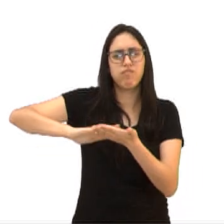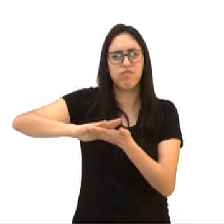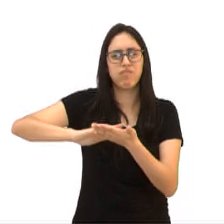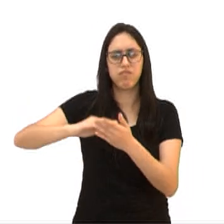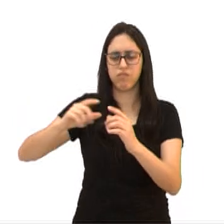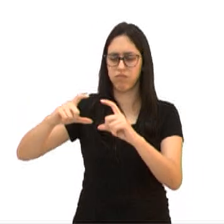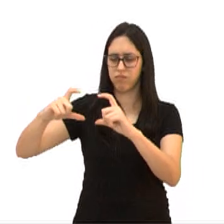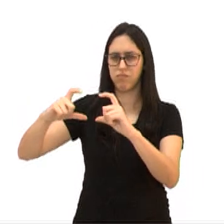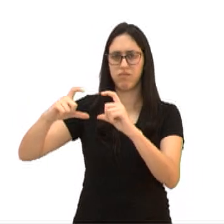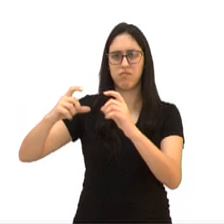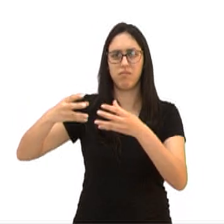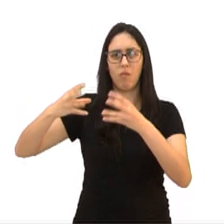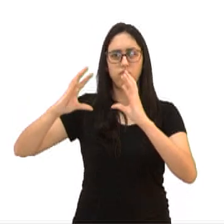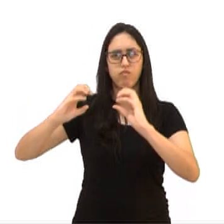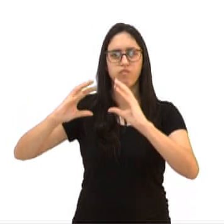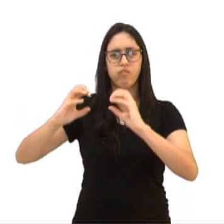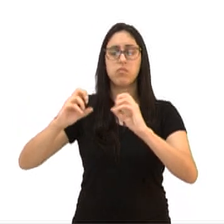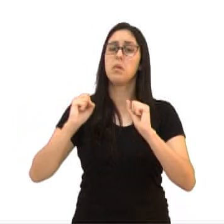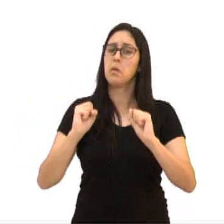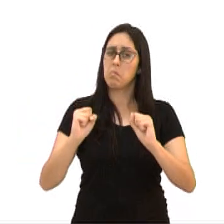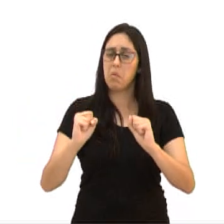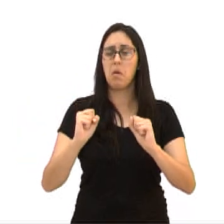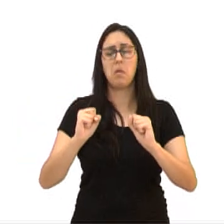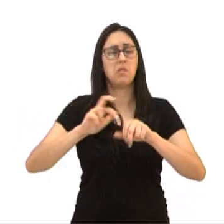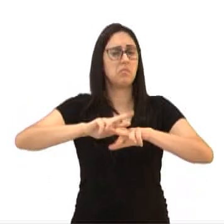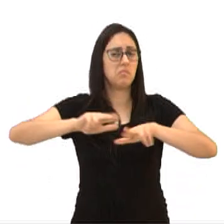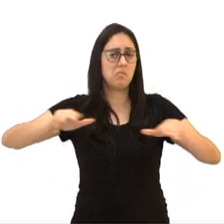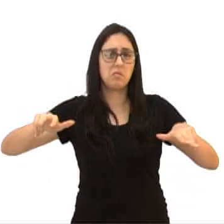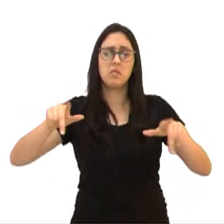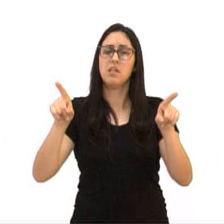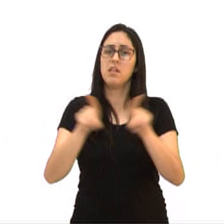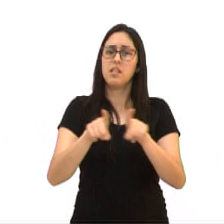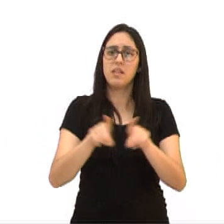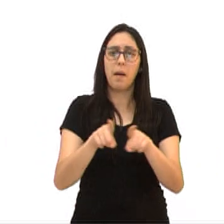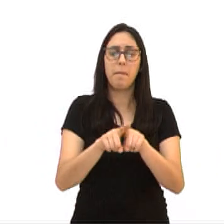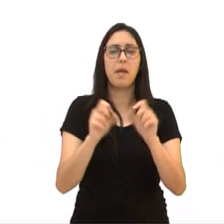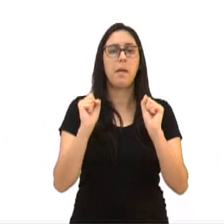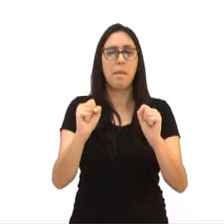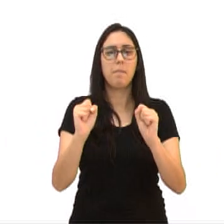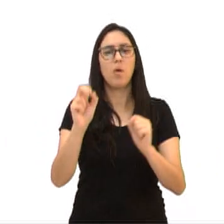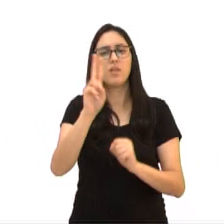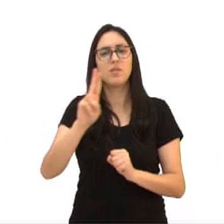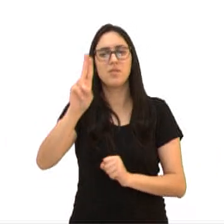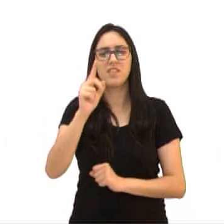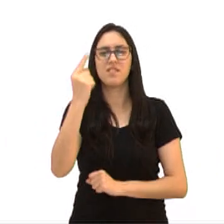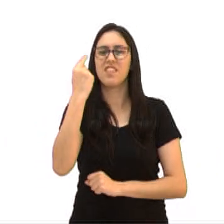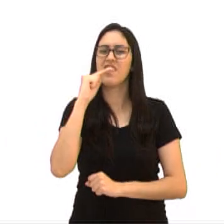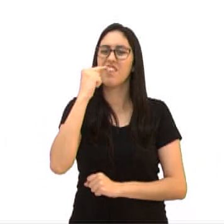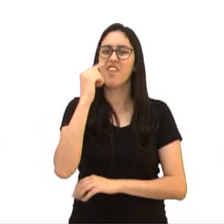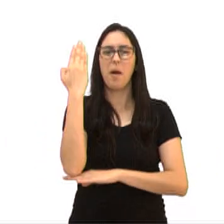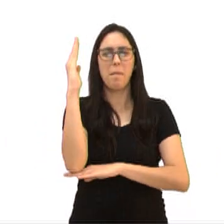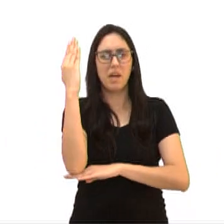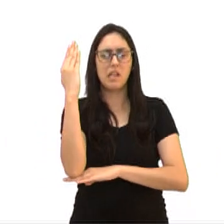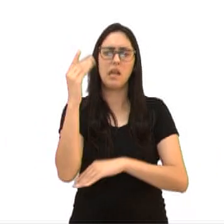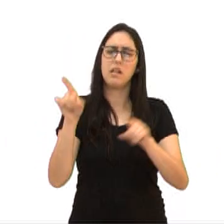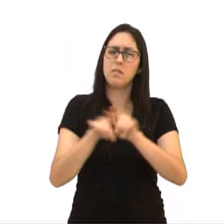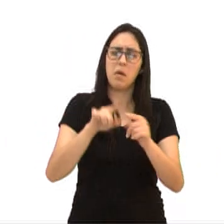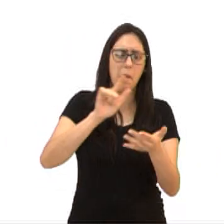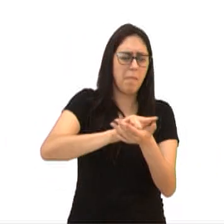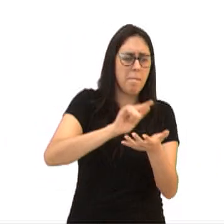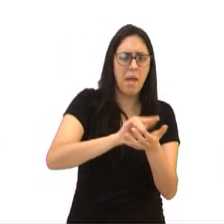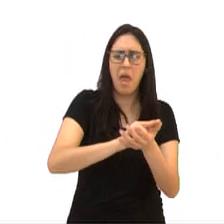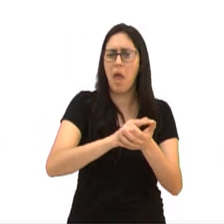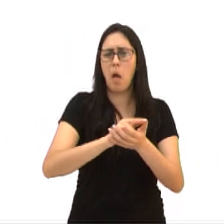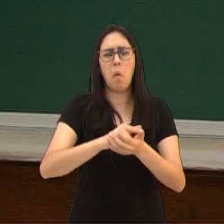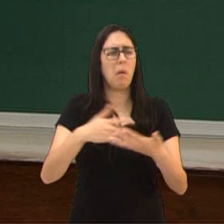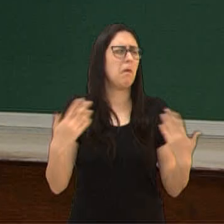crepom. Para o tronco, palitos de churrasco, de dente ou picolé e sacos de papel para revestir. Então